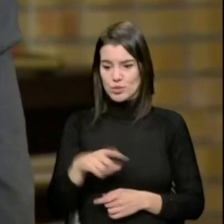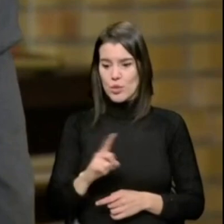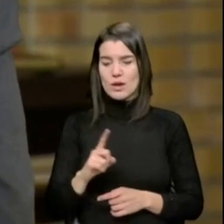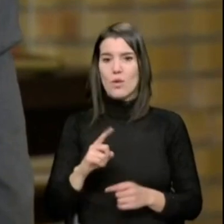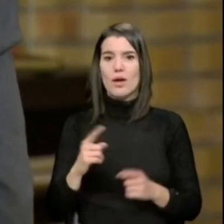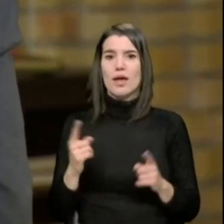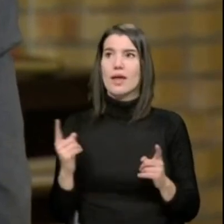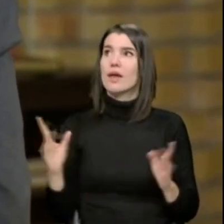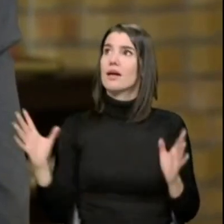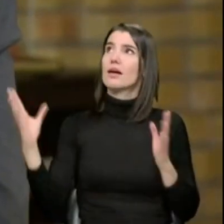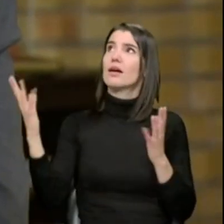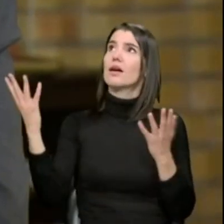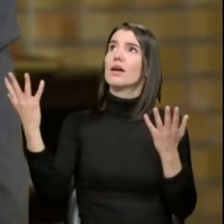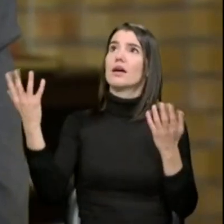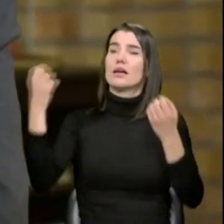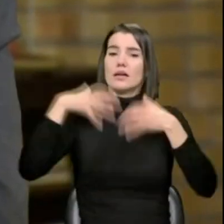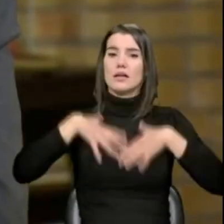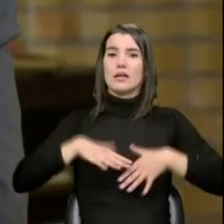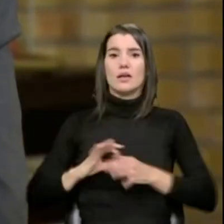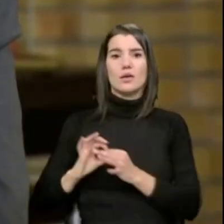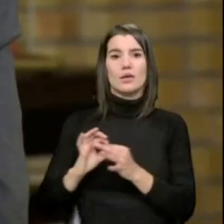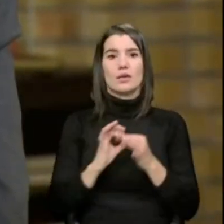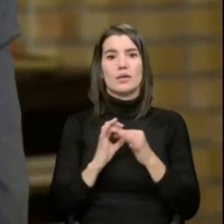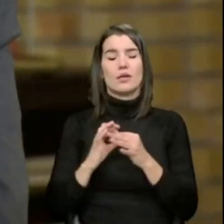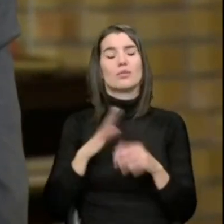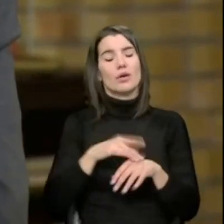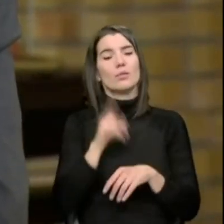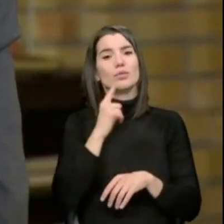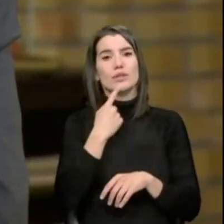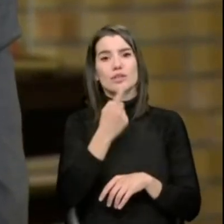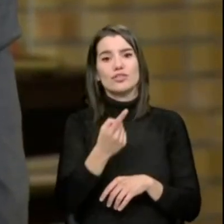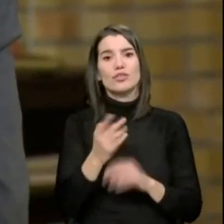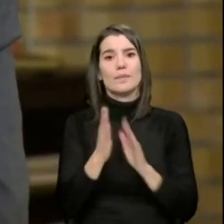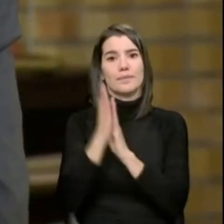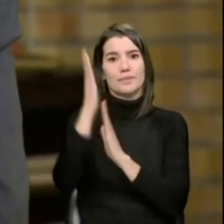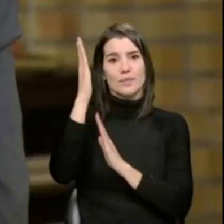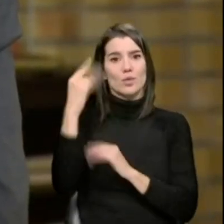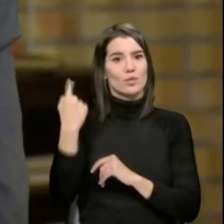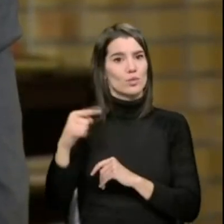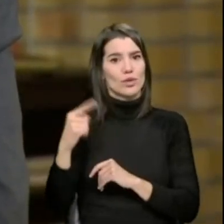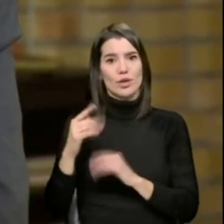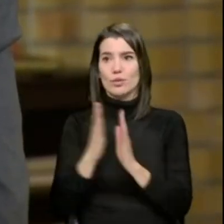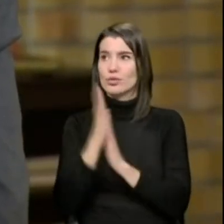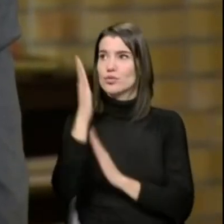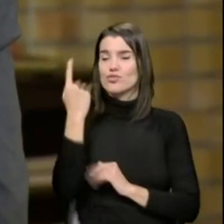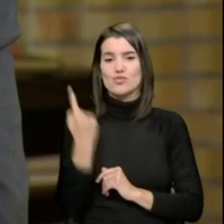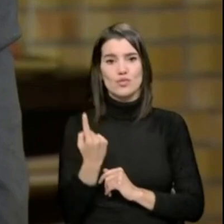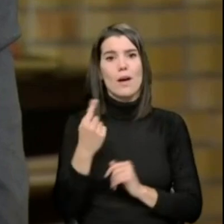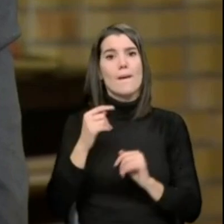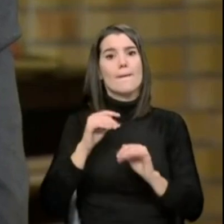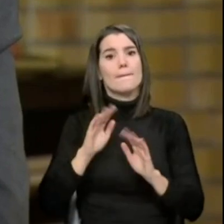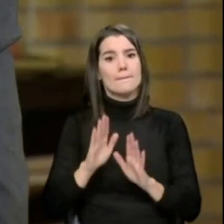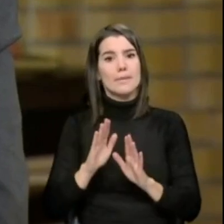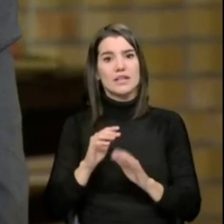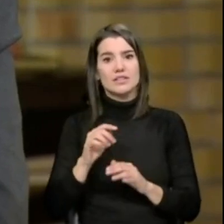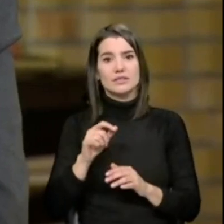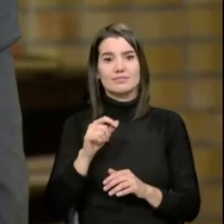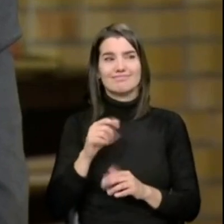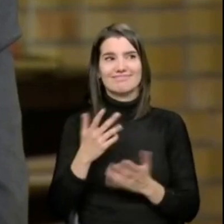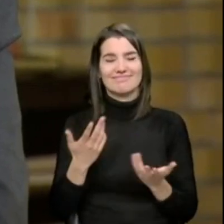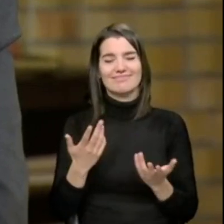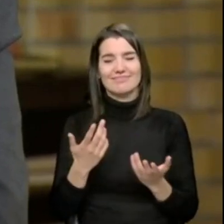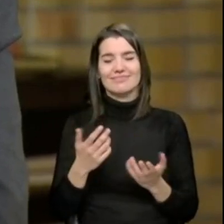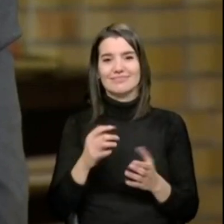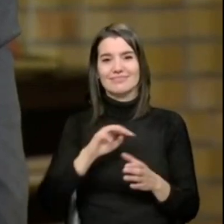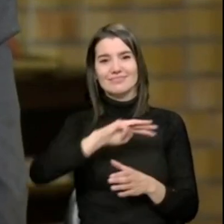isso também para nós é tão importante dizermos que Deus é um único, é um só Deus, mas é misteriosamente três pessoas.